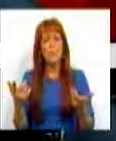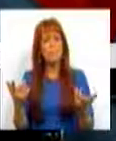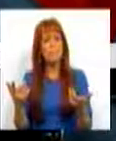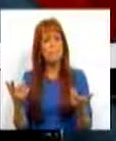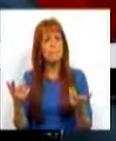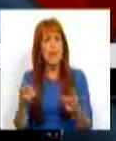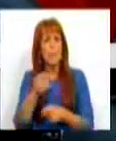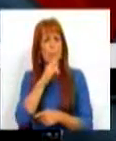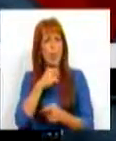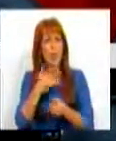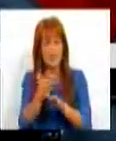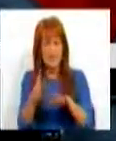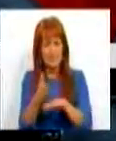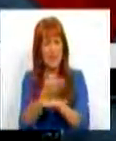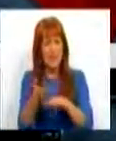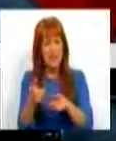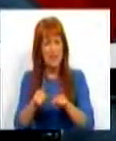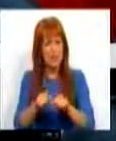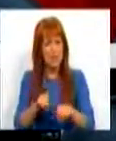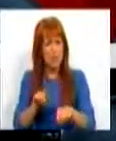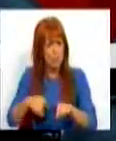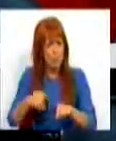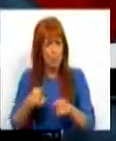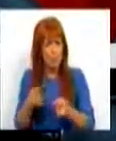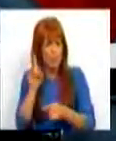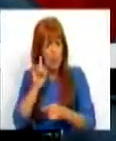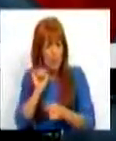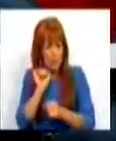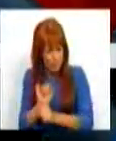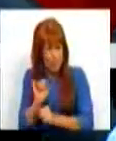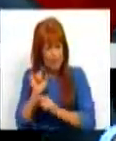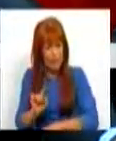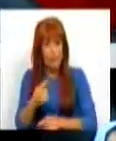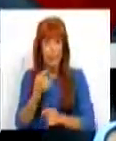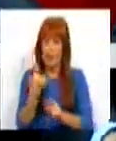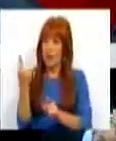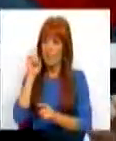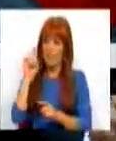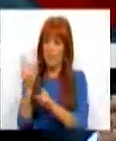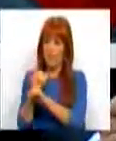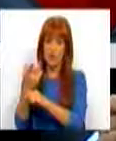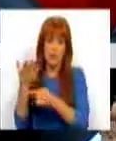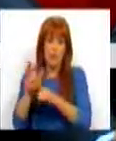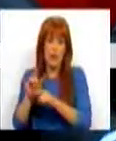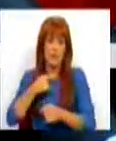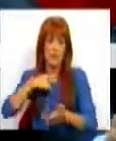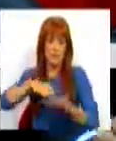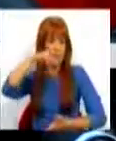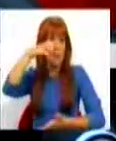consoante a vontade de comprar e também o momento em que são colocados à venda, mas também